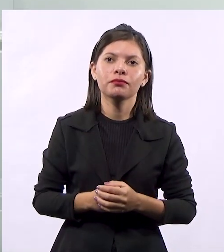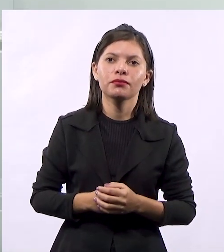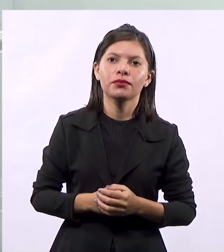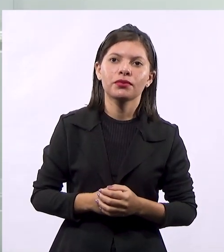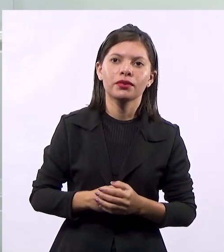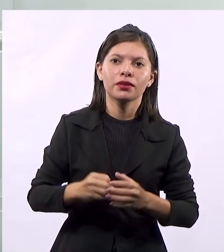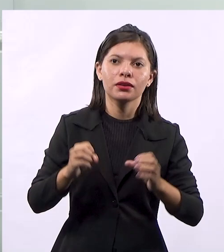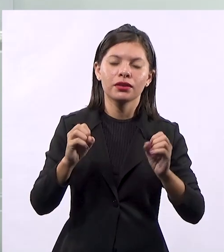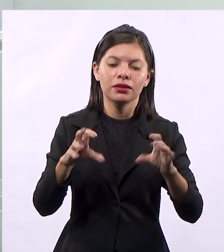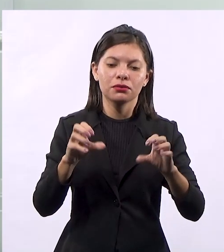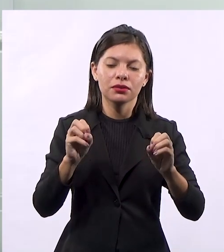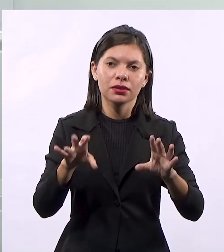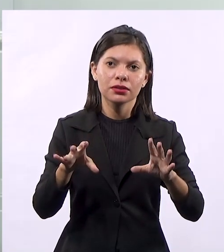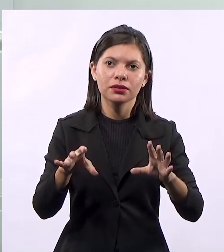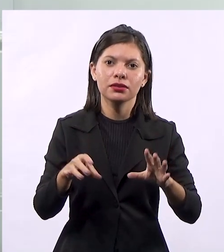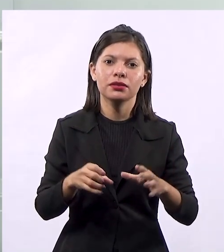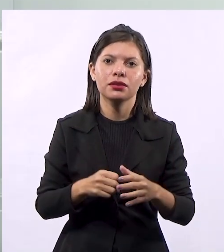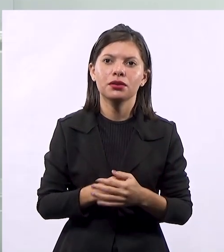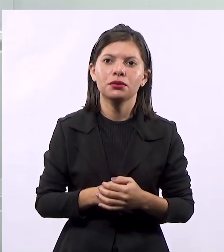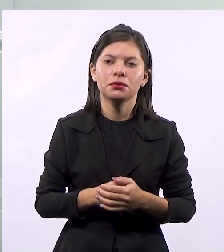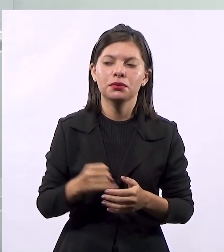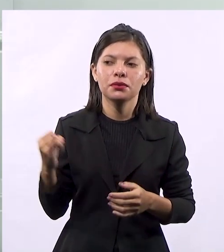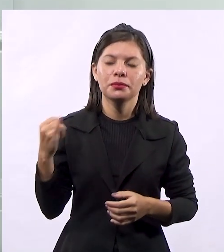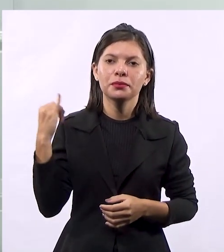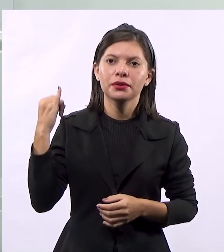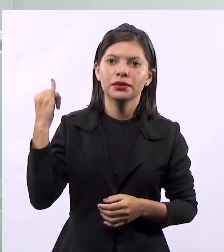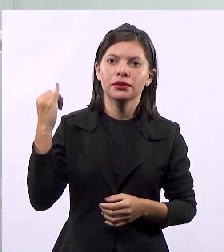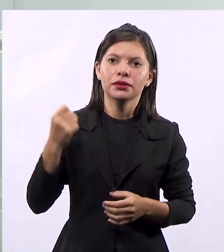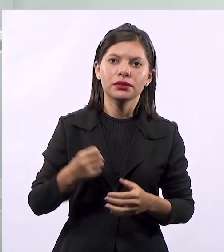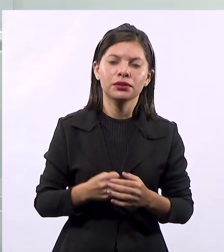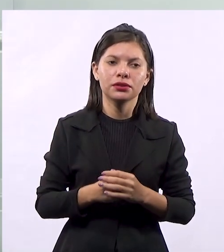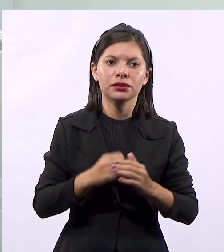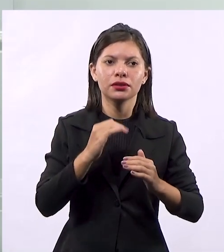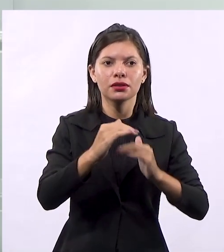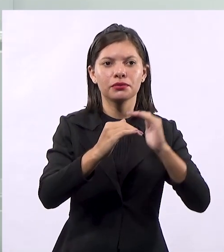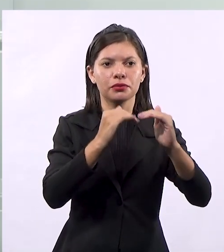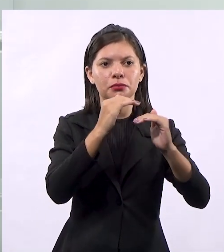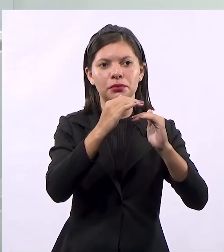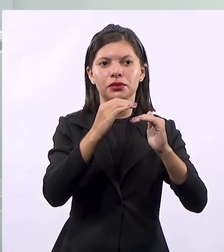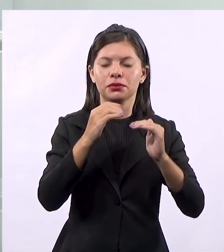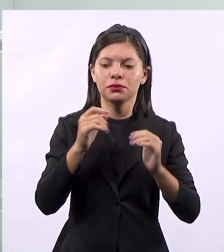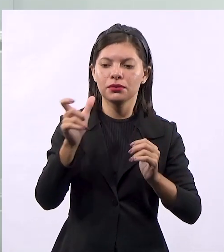seu desenvolvimento, cada desenvolvimento deve ser, a